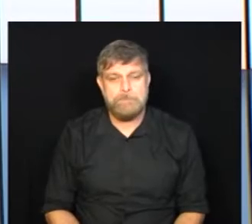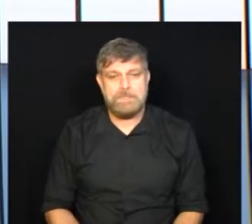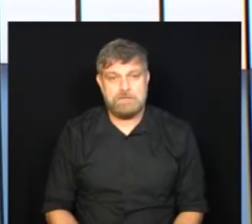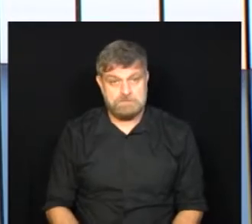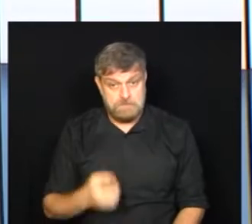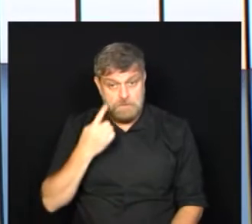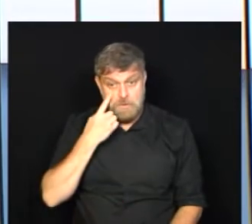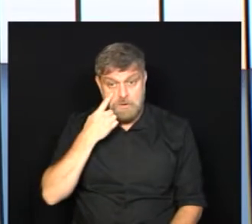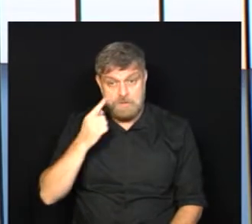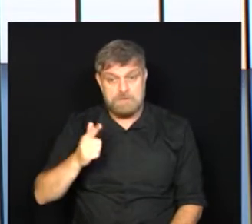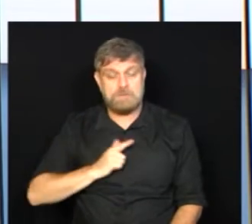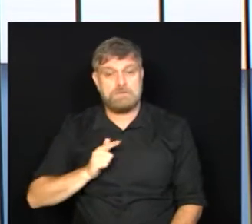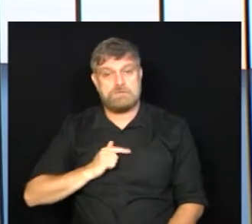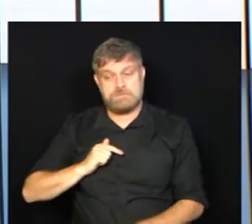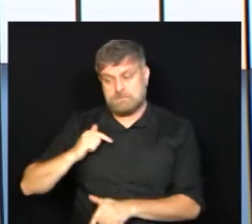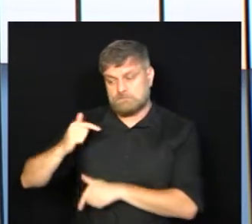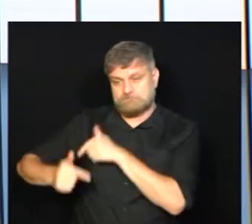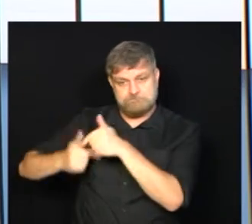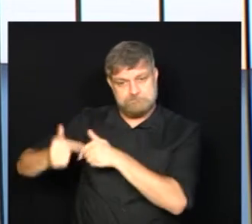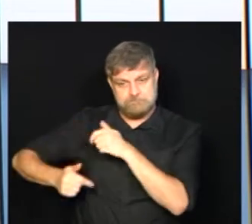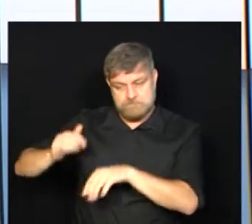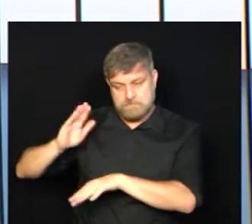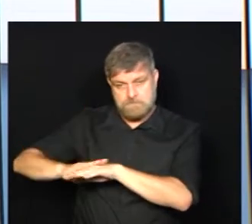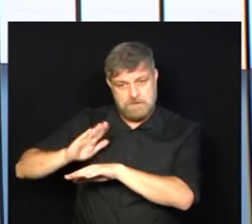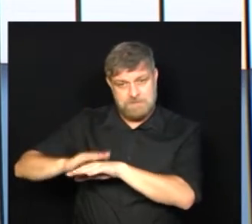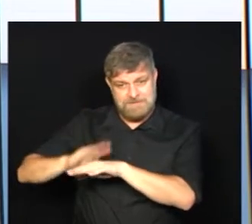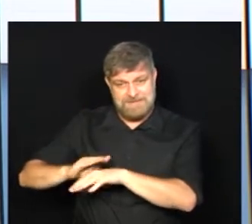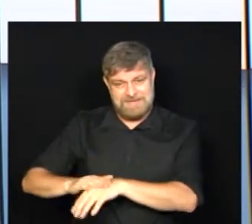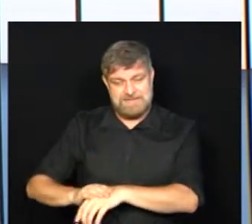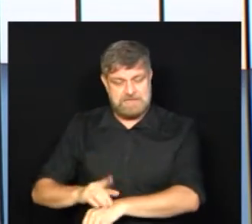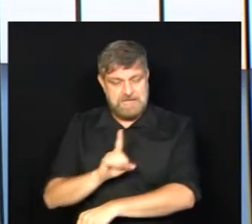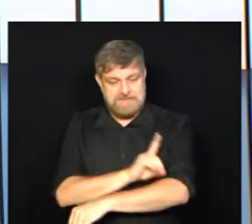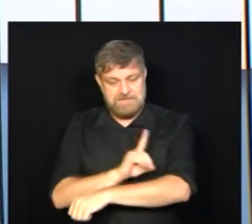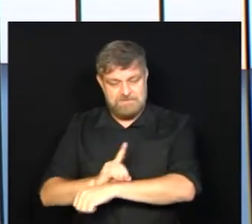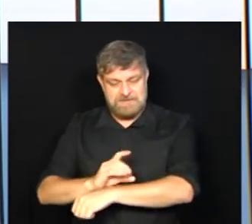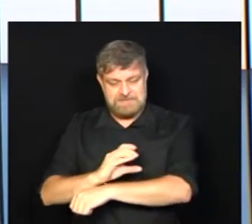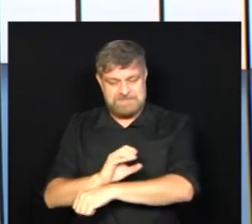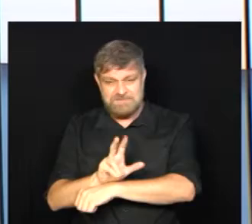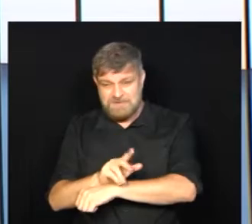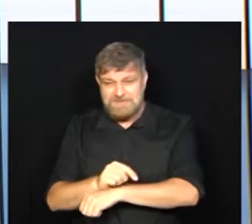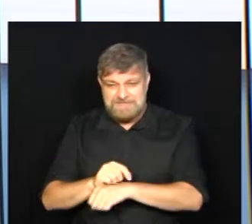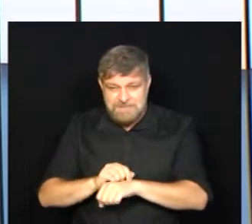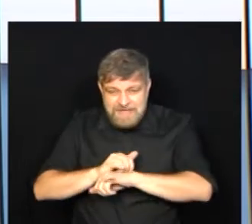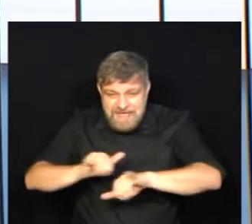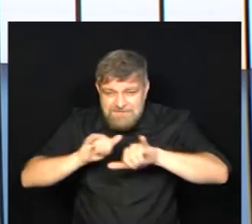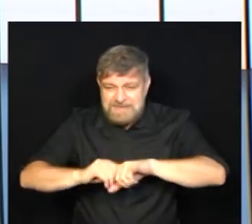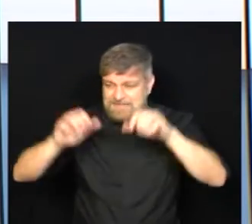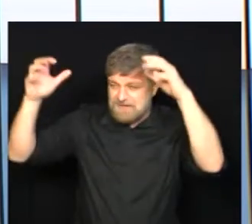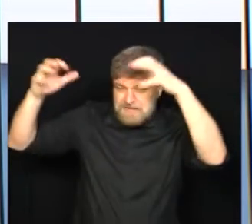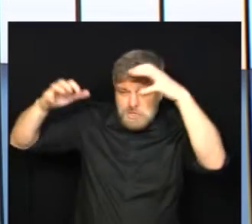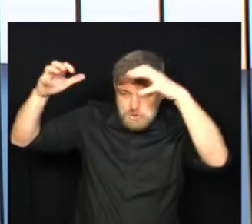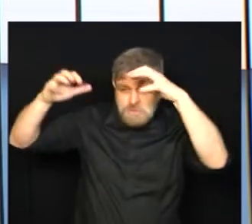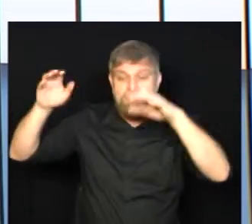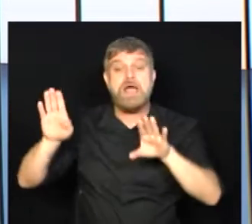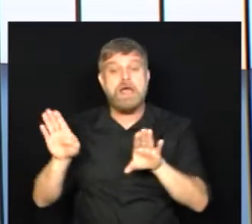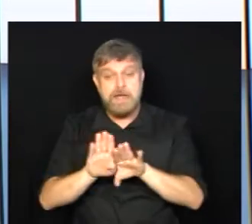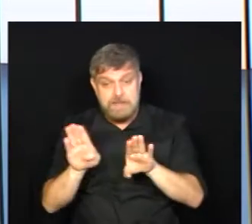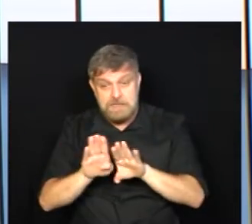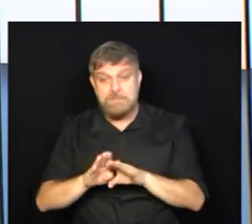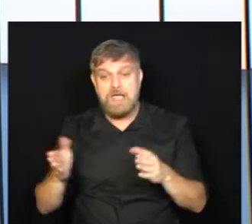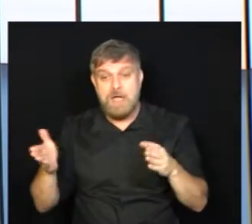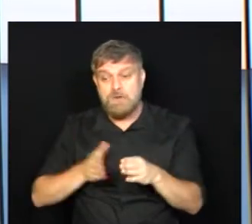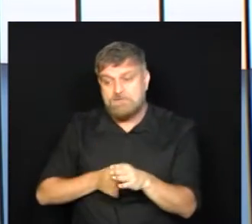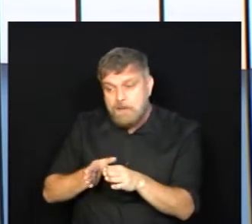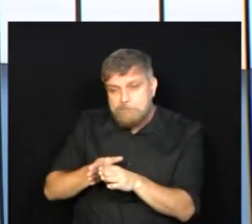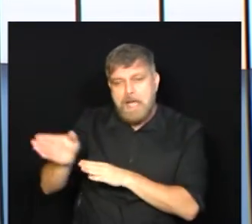Olha, então esse novo serviço da Defesa Civil, que sempre é aquele serviço que fala se vai ter chuva na sua região, também vai passar a